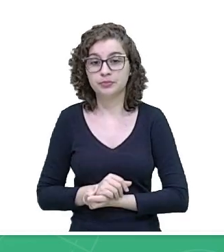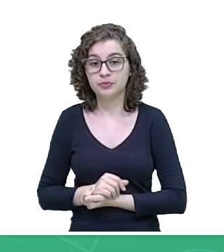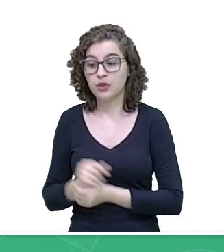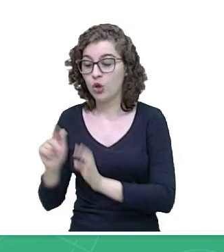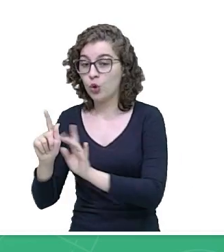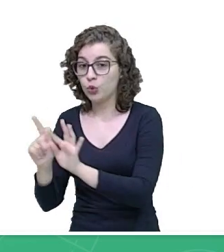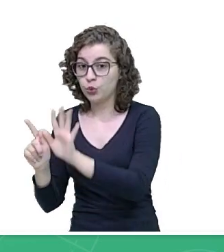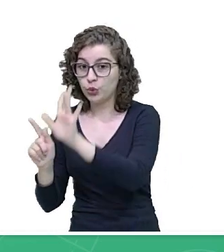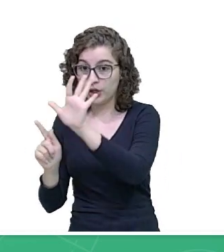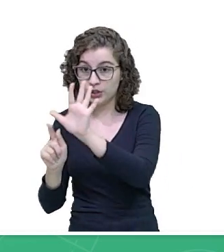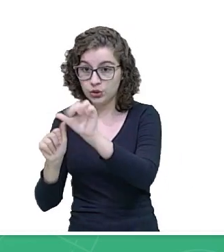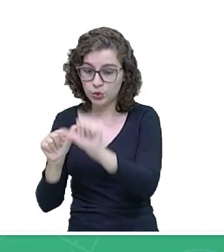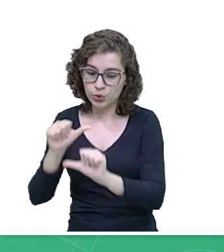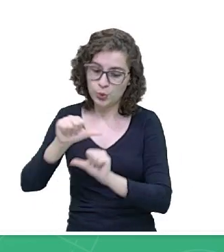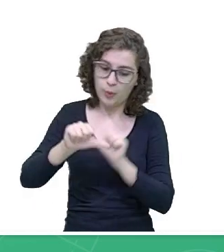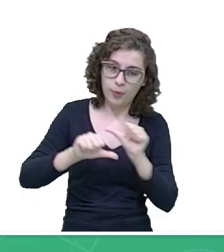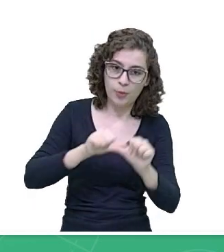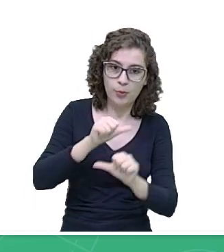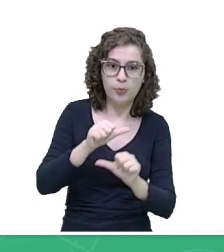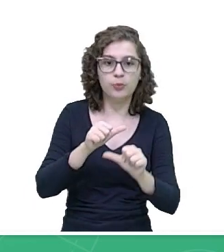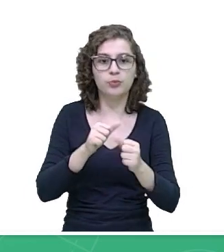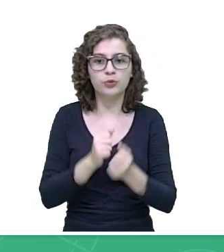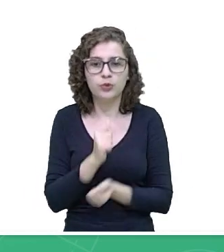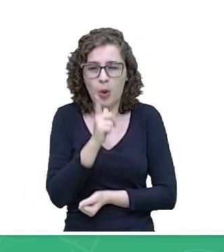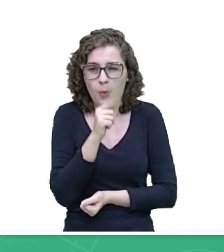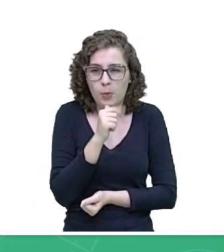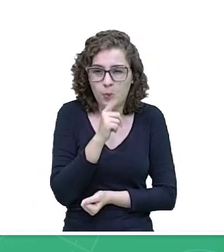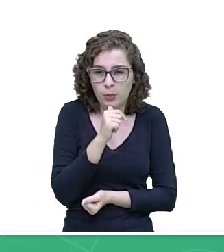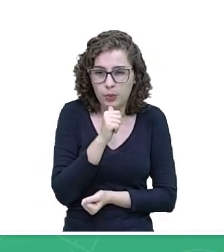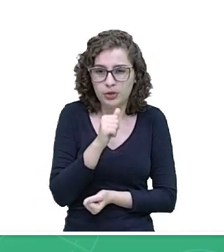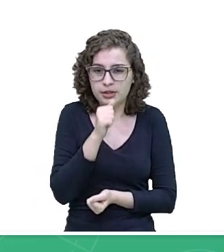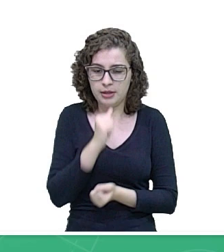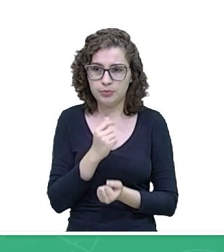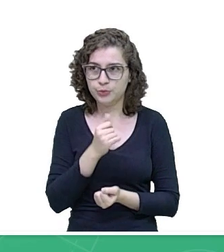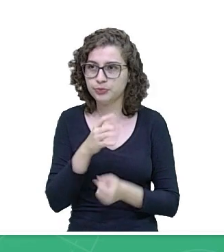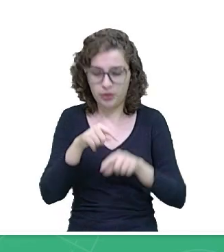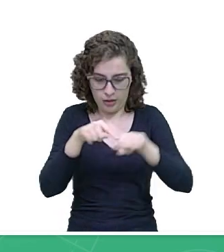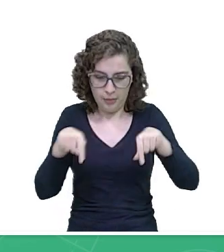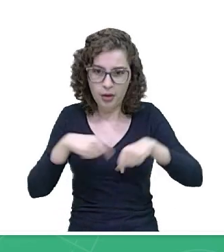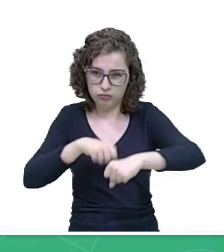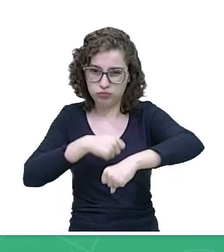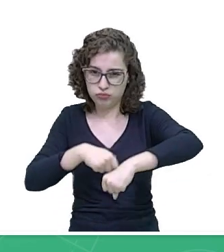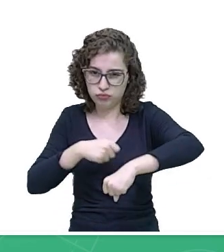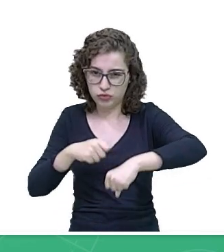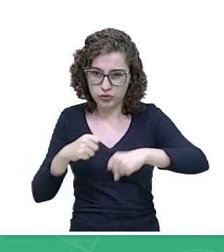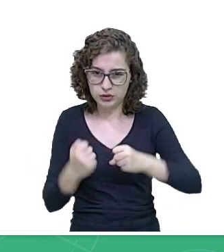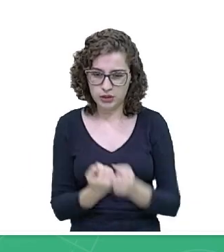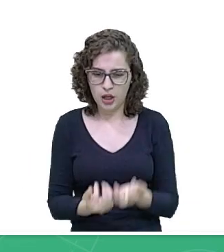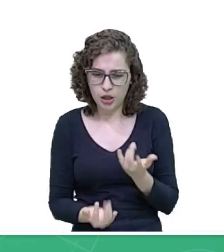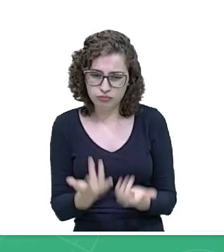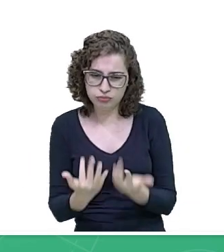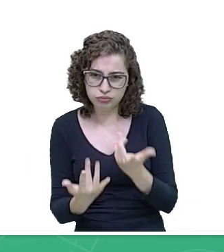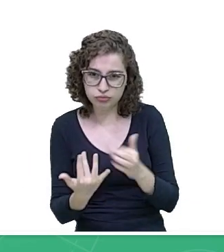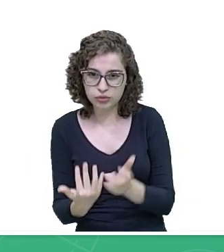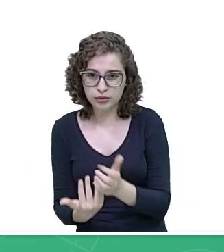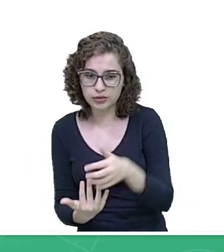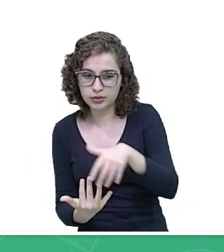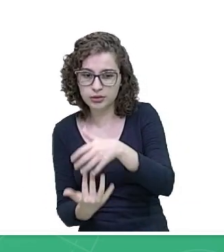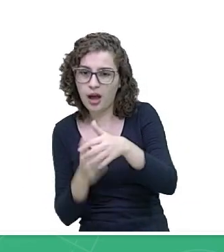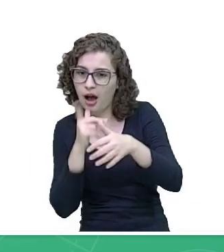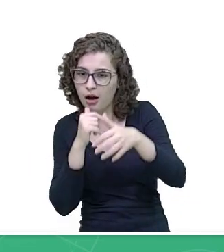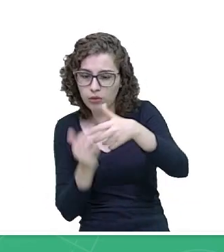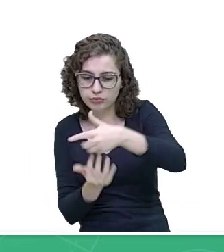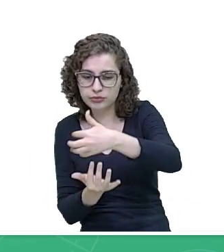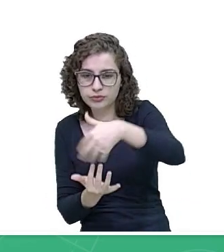a água está muito, muito, muito quente lá na panela, virou vapor e aí a gente quer transformar no estado líquido,